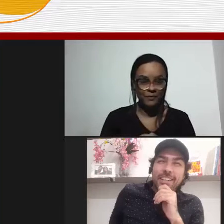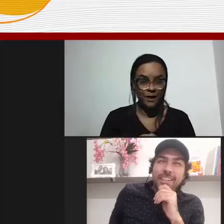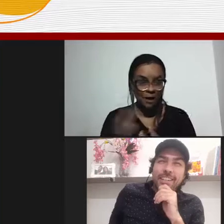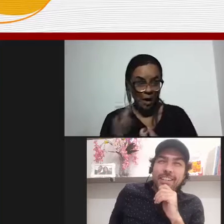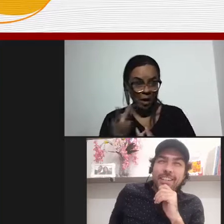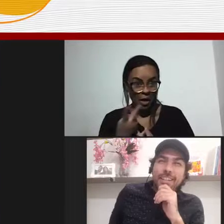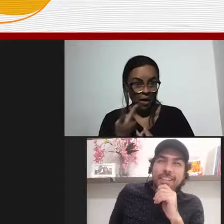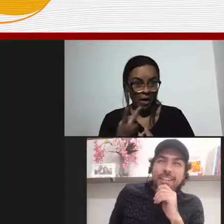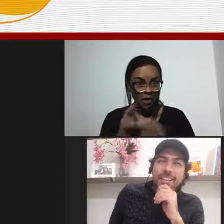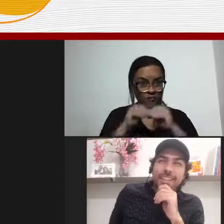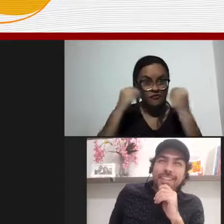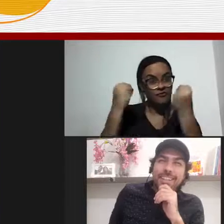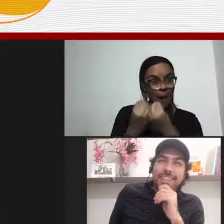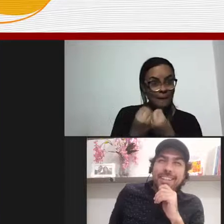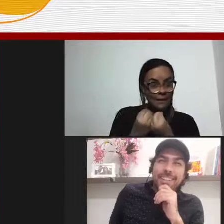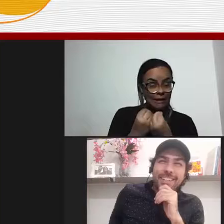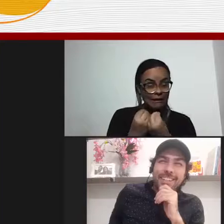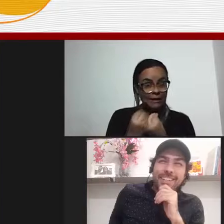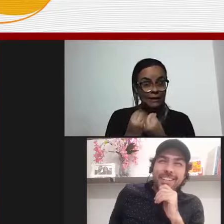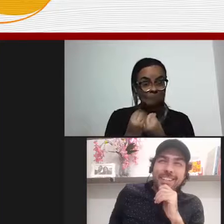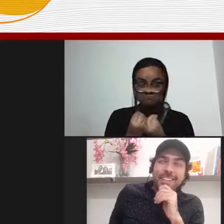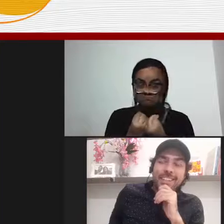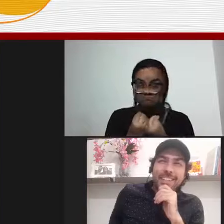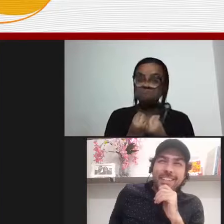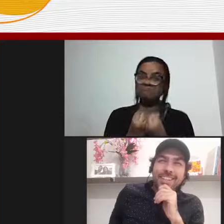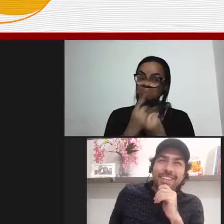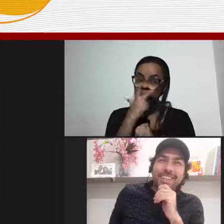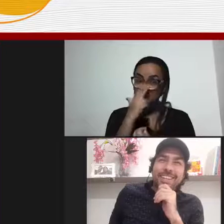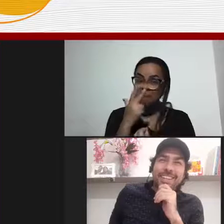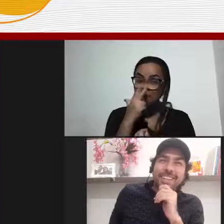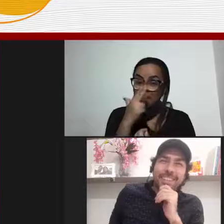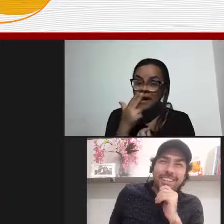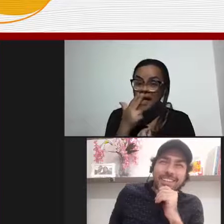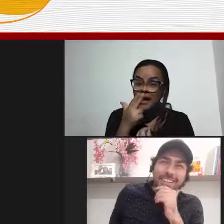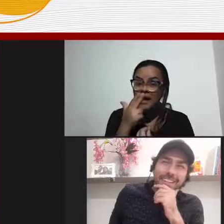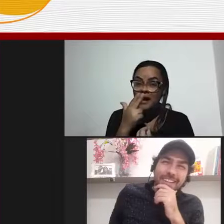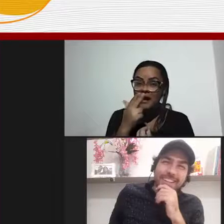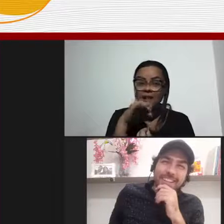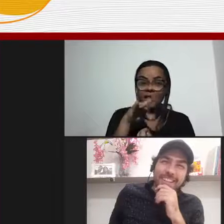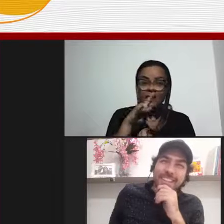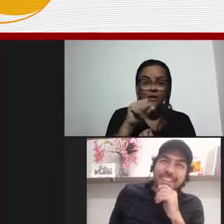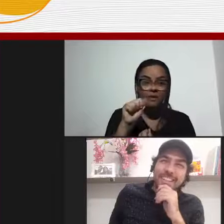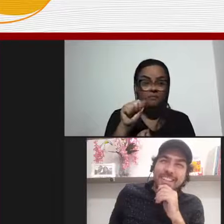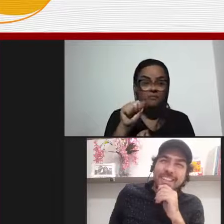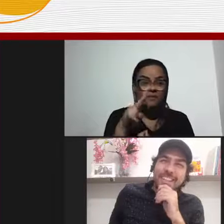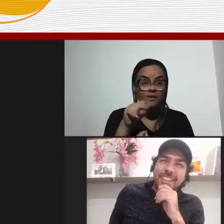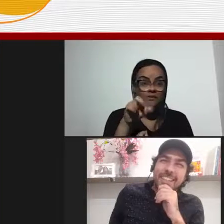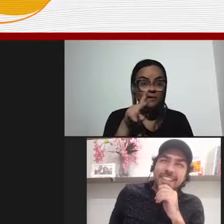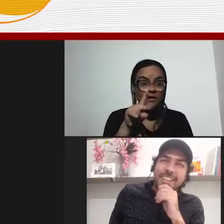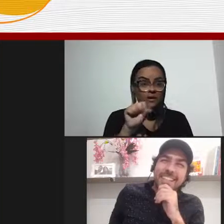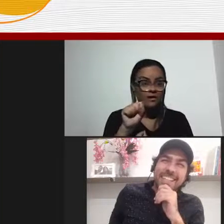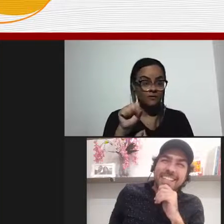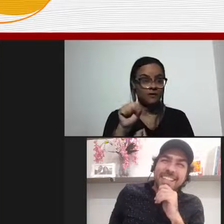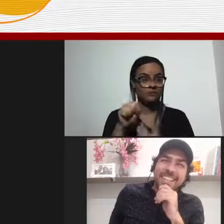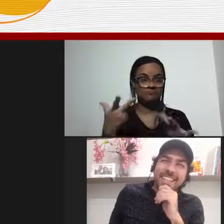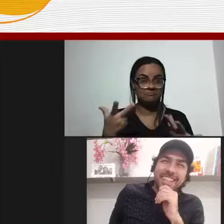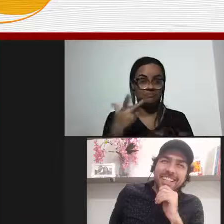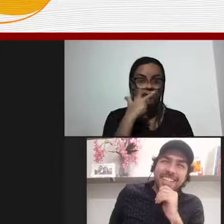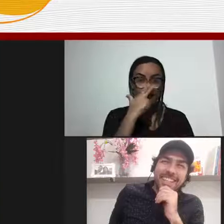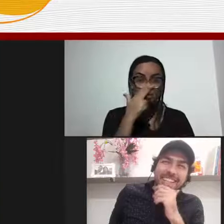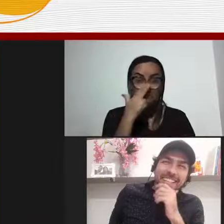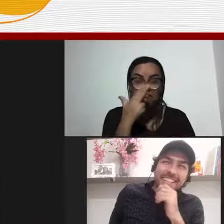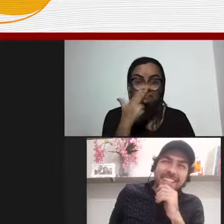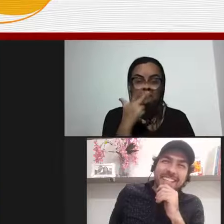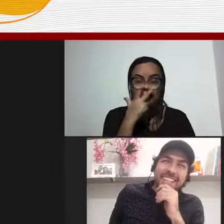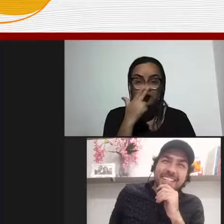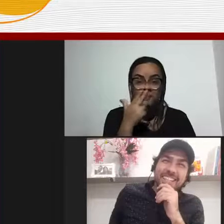né? Temos parentes. Olha, sua mãe, Maria das Neves. A minha mãe, Maria de Lourdes Neves. Não, Maria Ruth